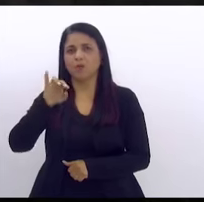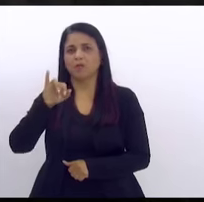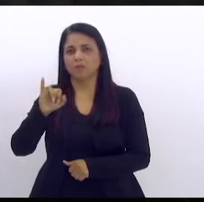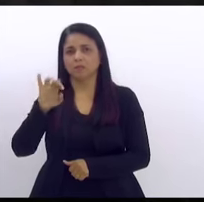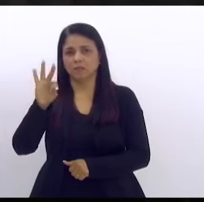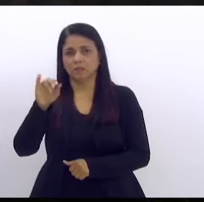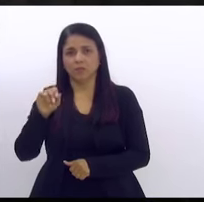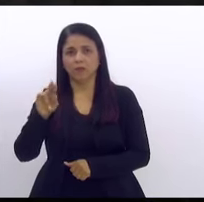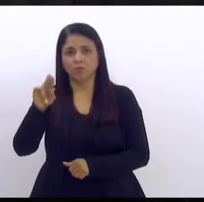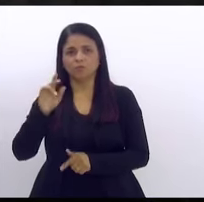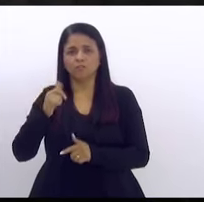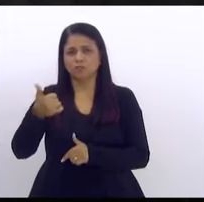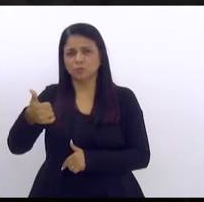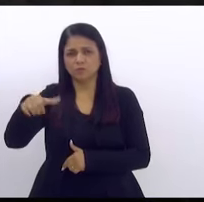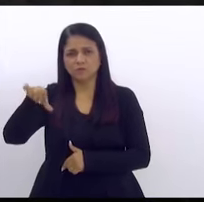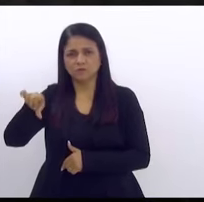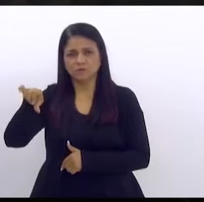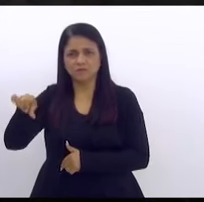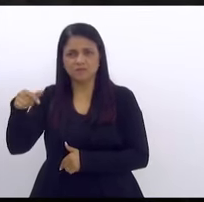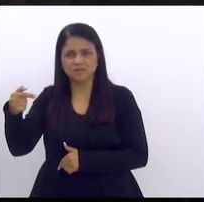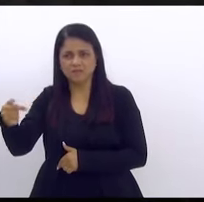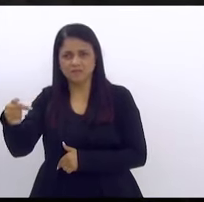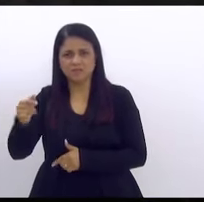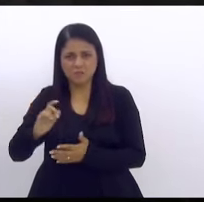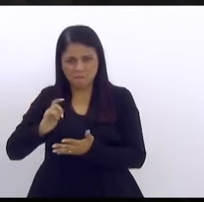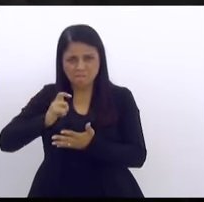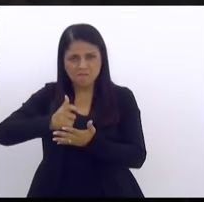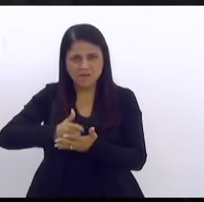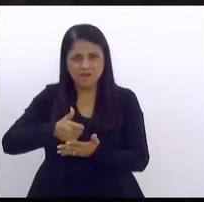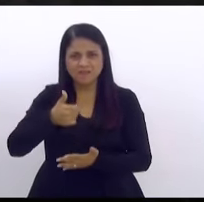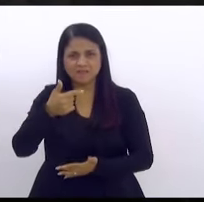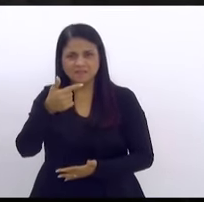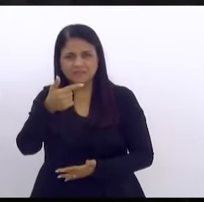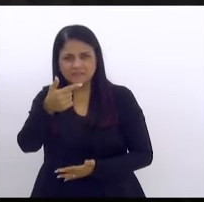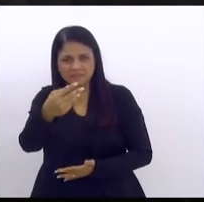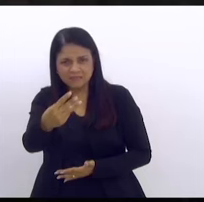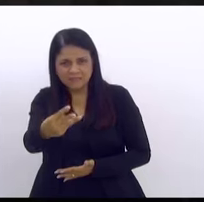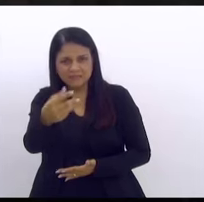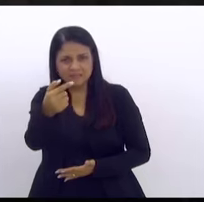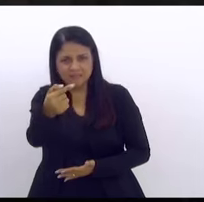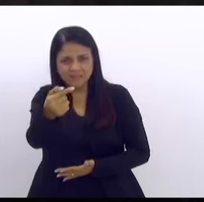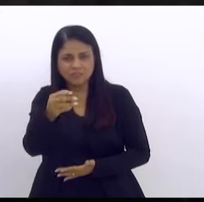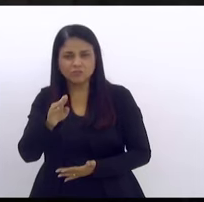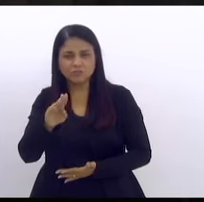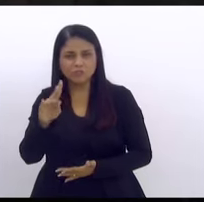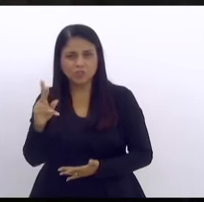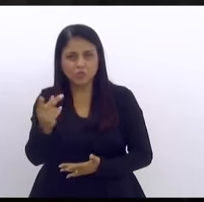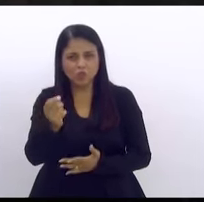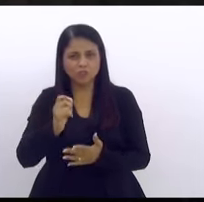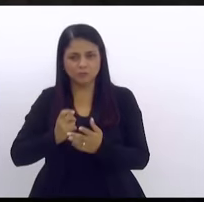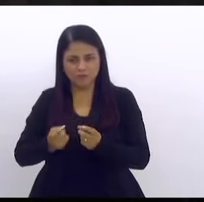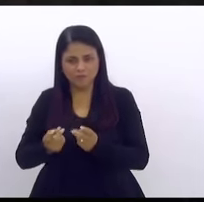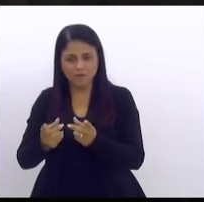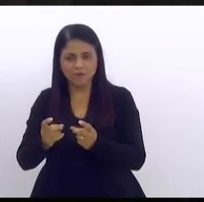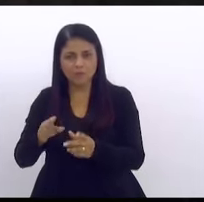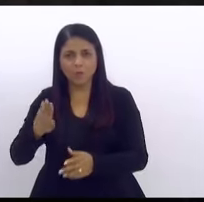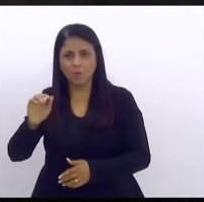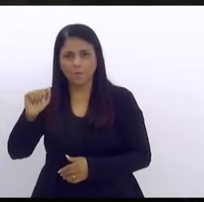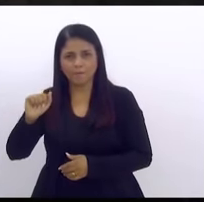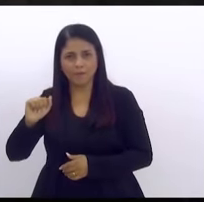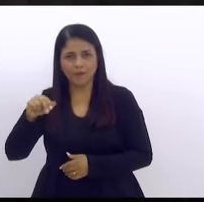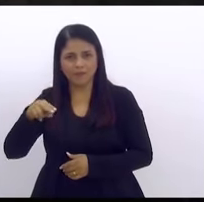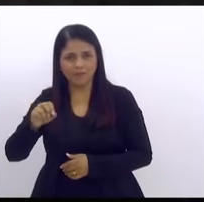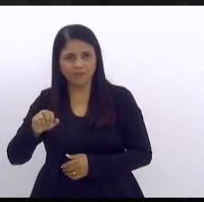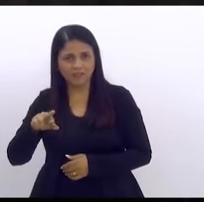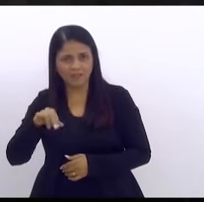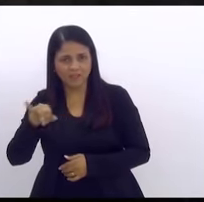temos que pagar 37 bilhões por causa da privatização do Banerje. E aí cabe uma historinha simples e